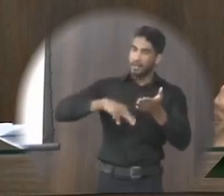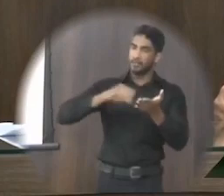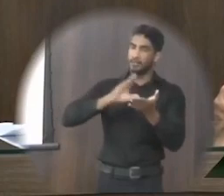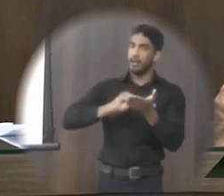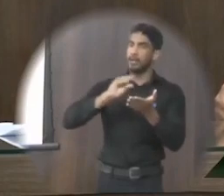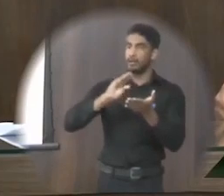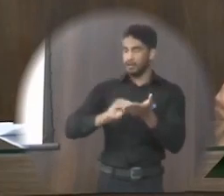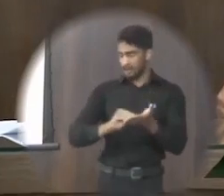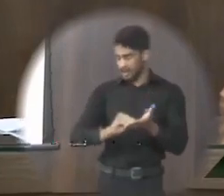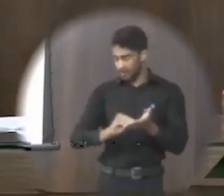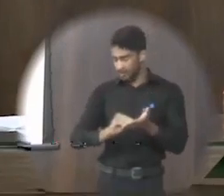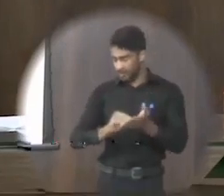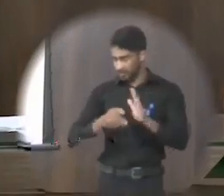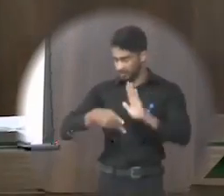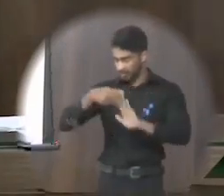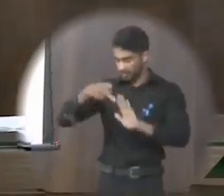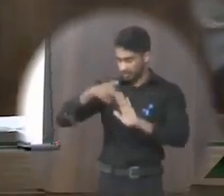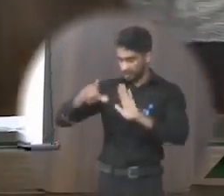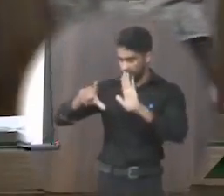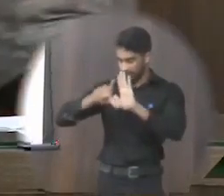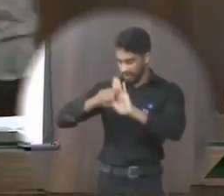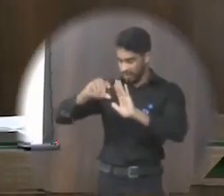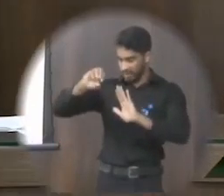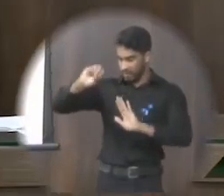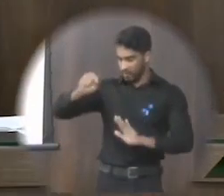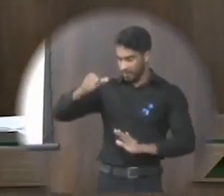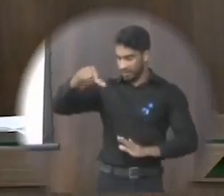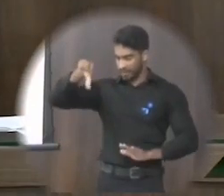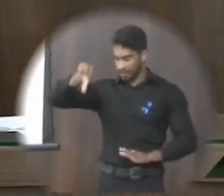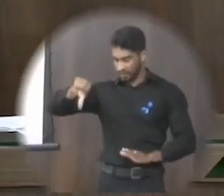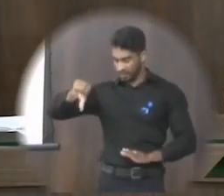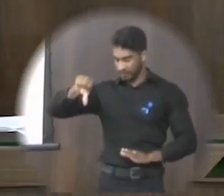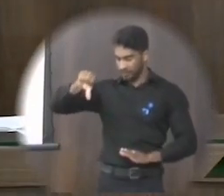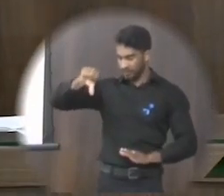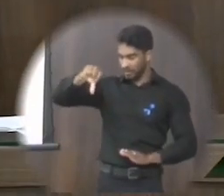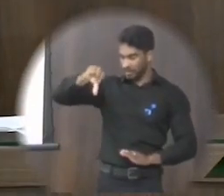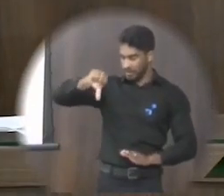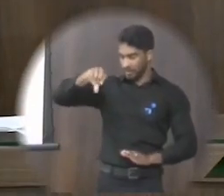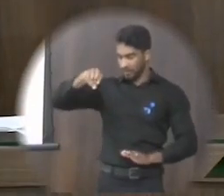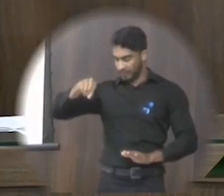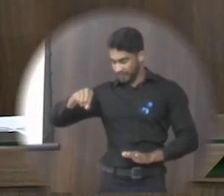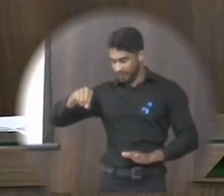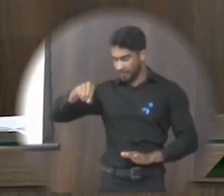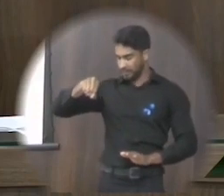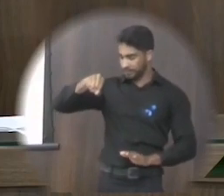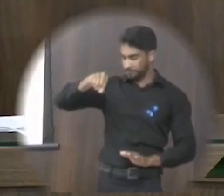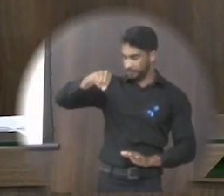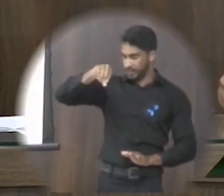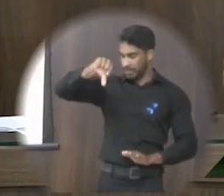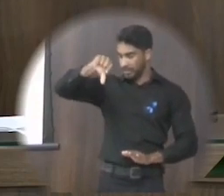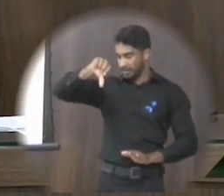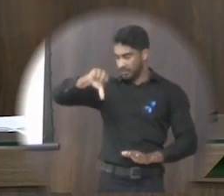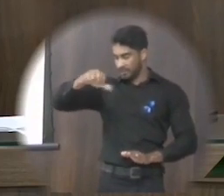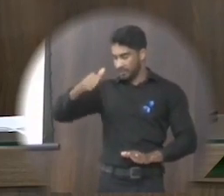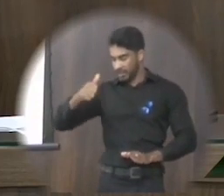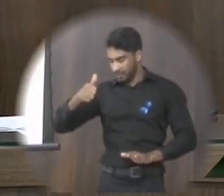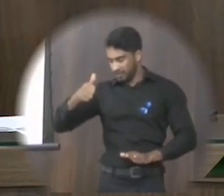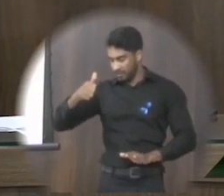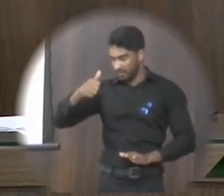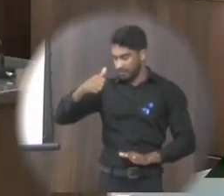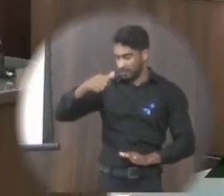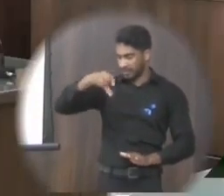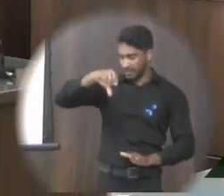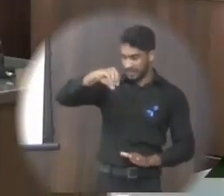ementa dos projetos de lei 089, 090 e projeto de resolução